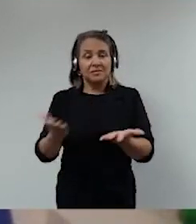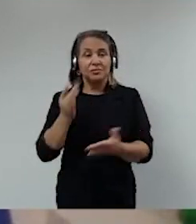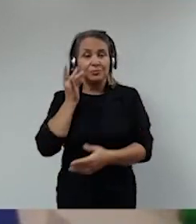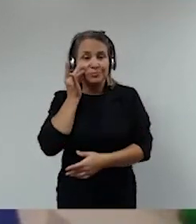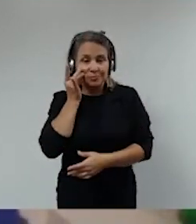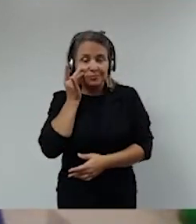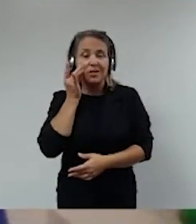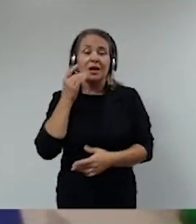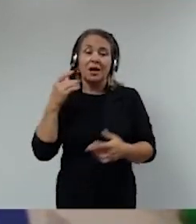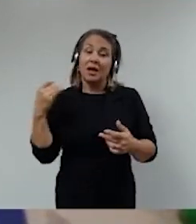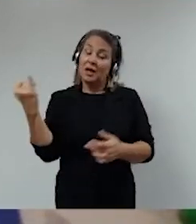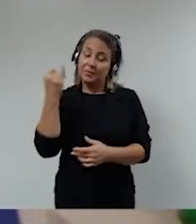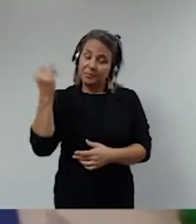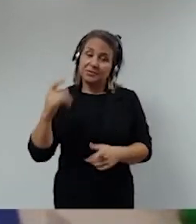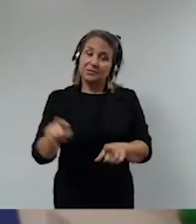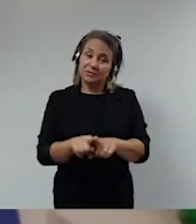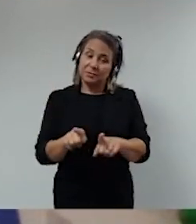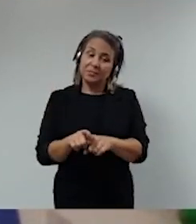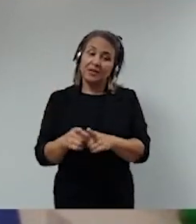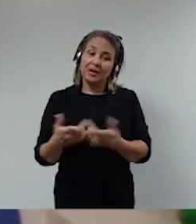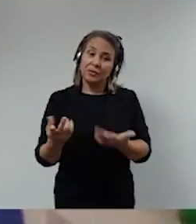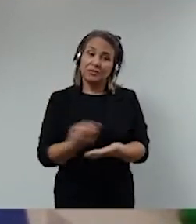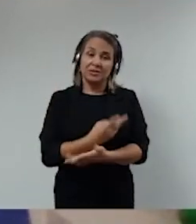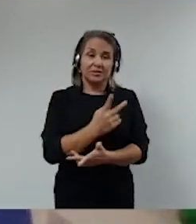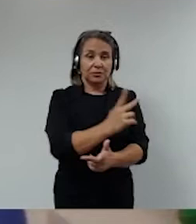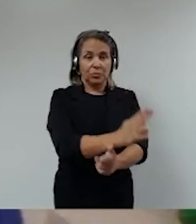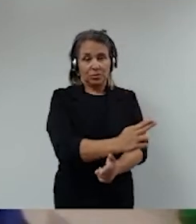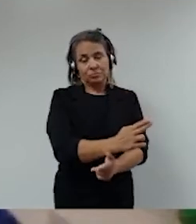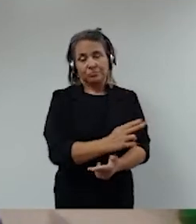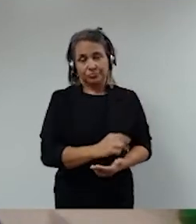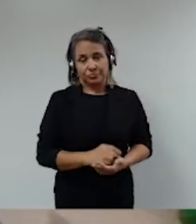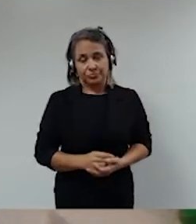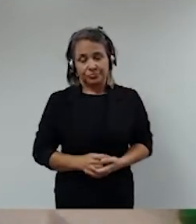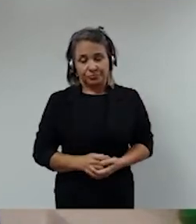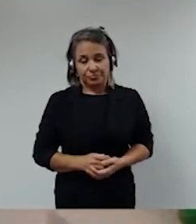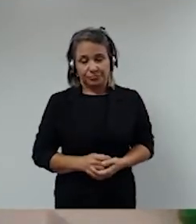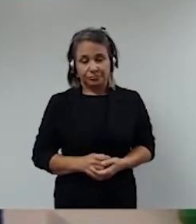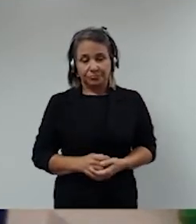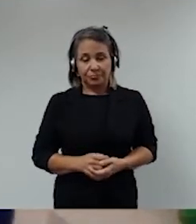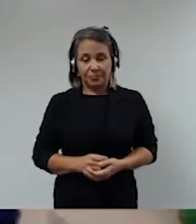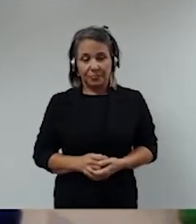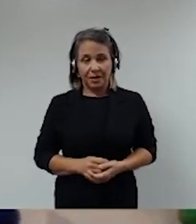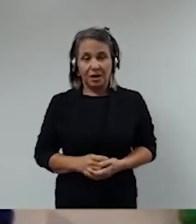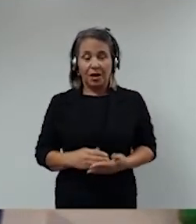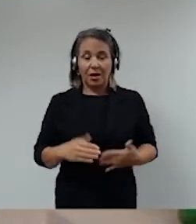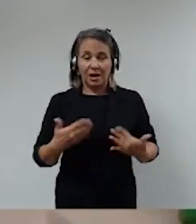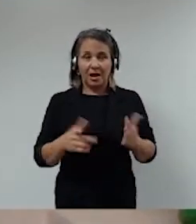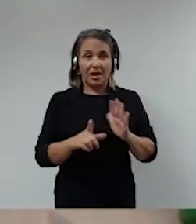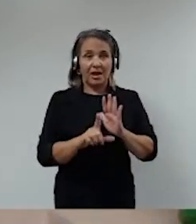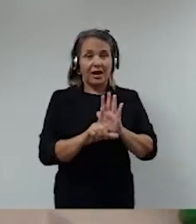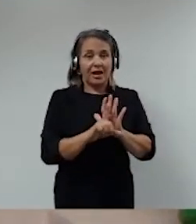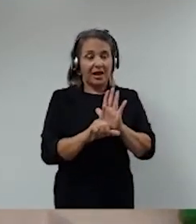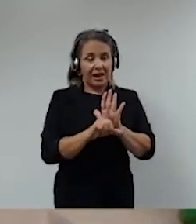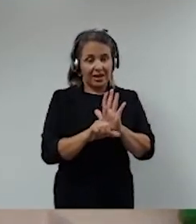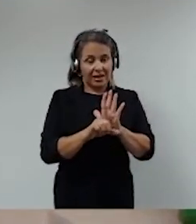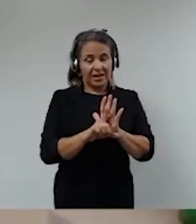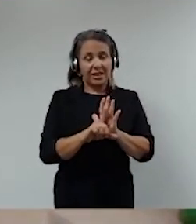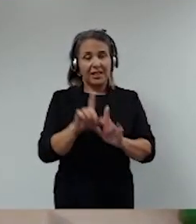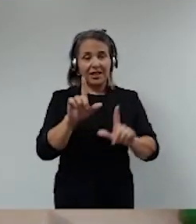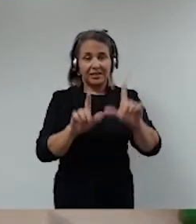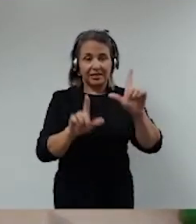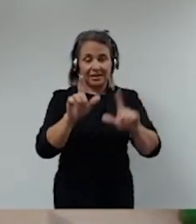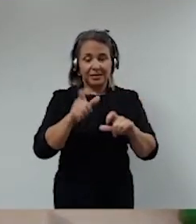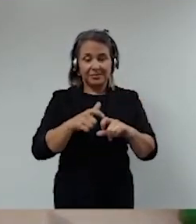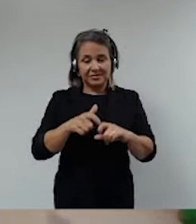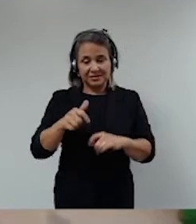regulamentação venha nesse sentido também. Tá? Então, com relação à legislação da telemedicina no